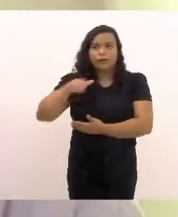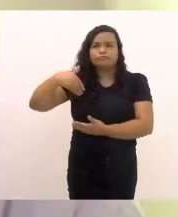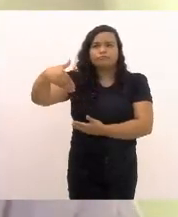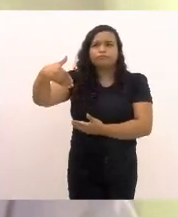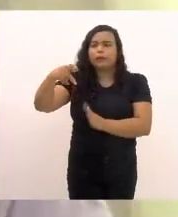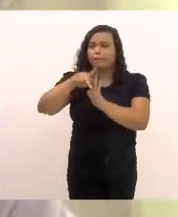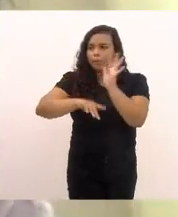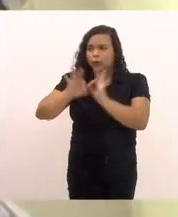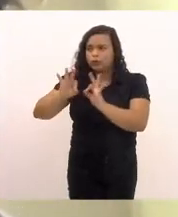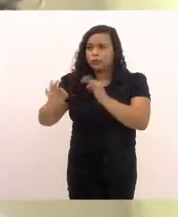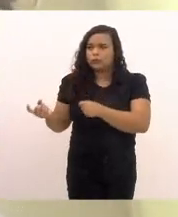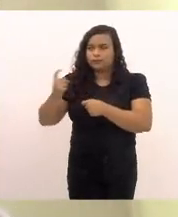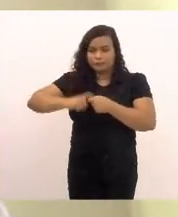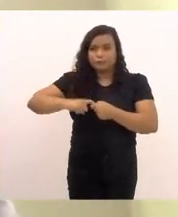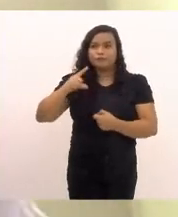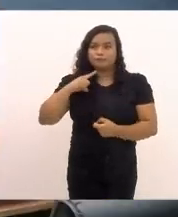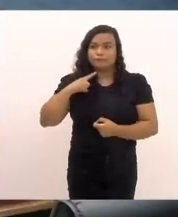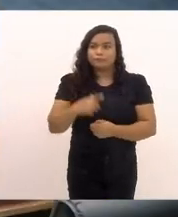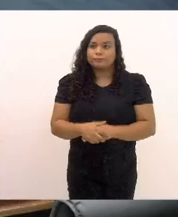segunda.